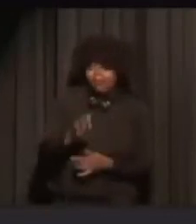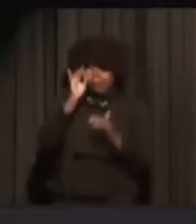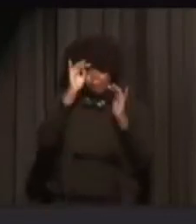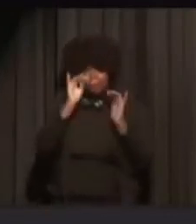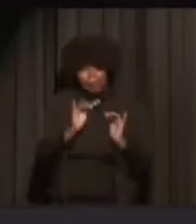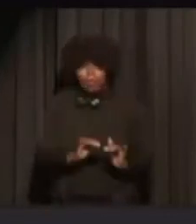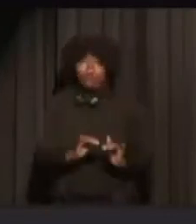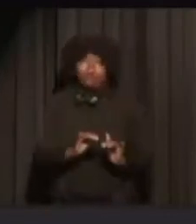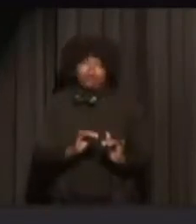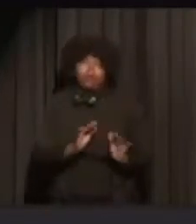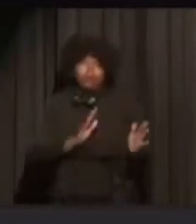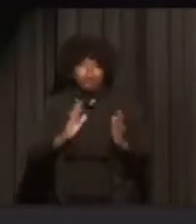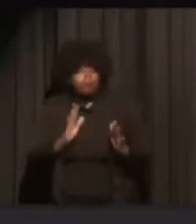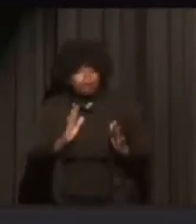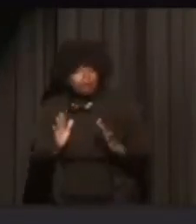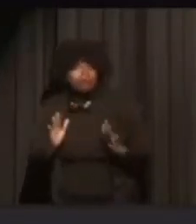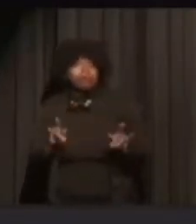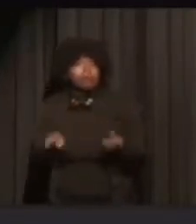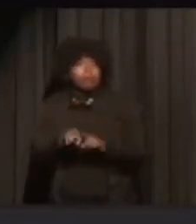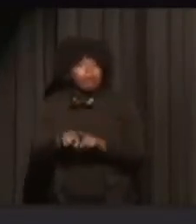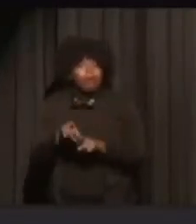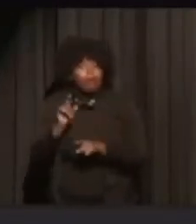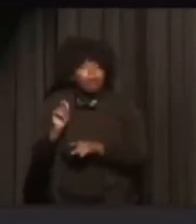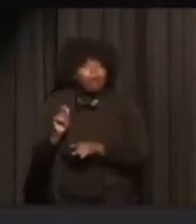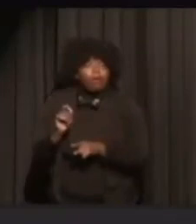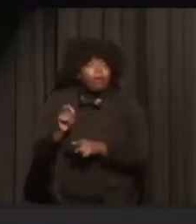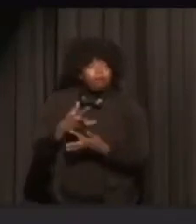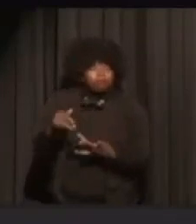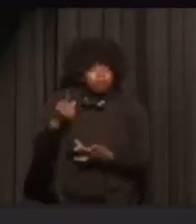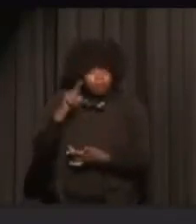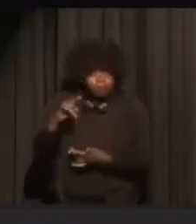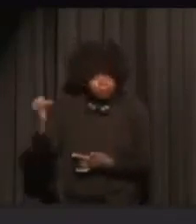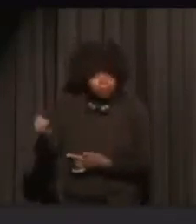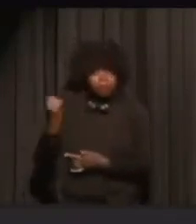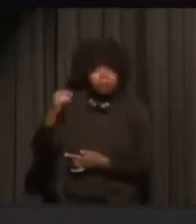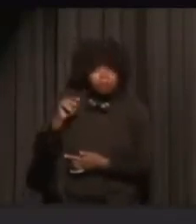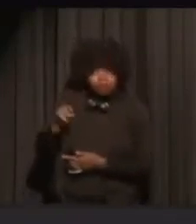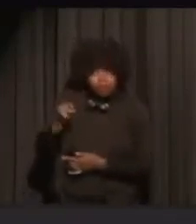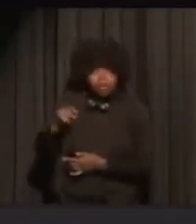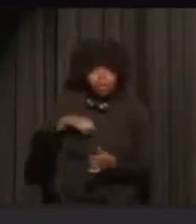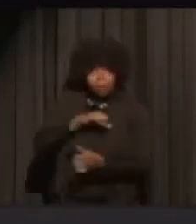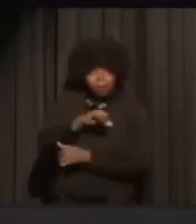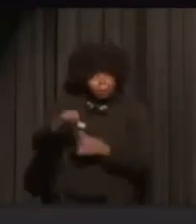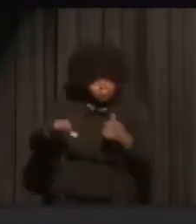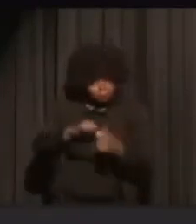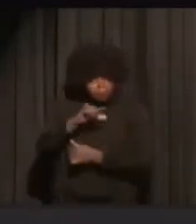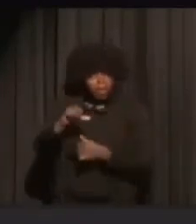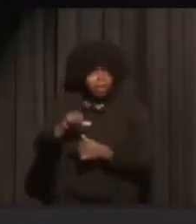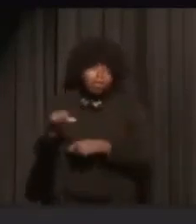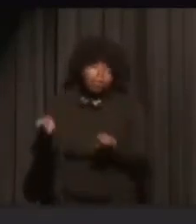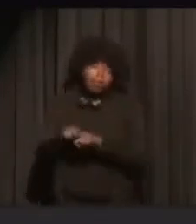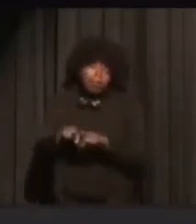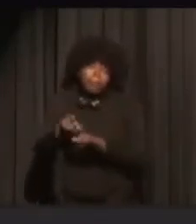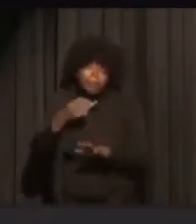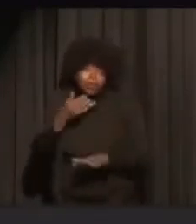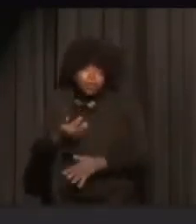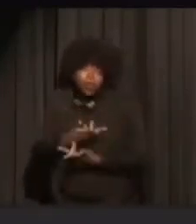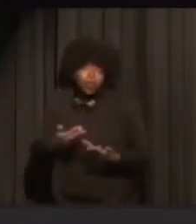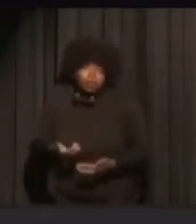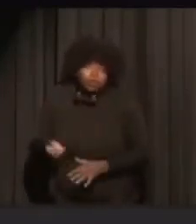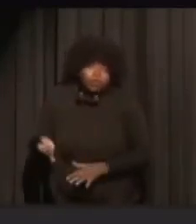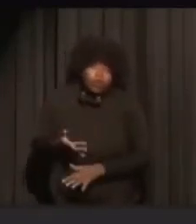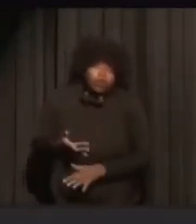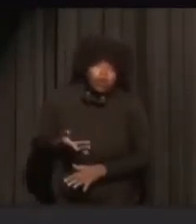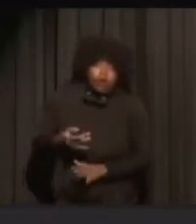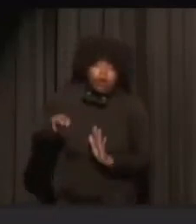momento e a necessidade de ela e ele fazerem eh alterações e fazerem novas exigências ao processo